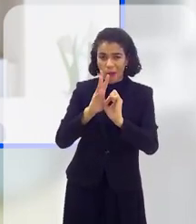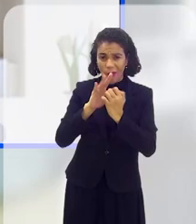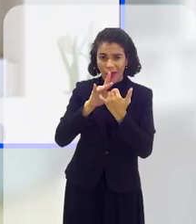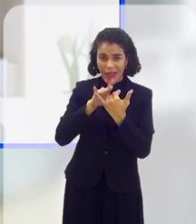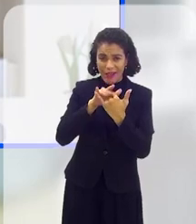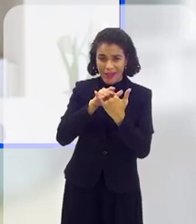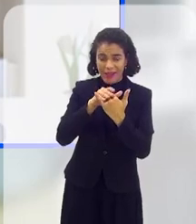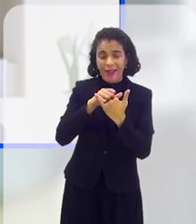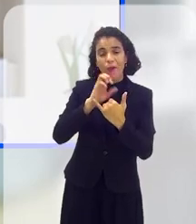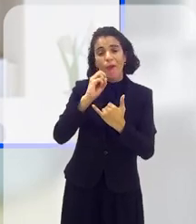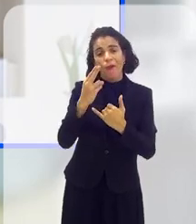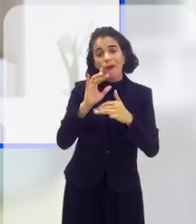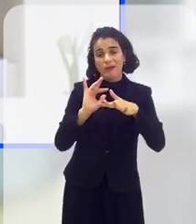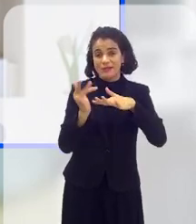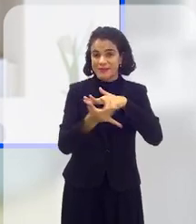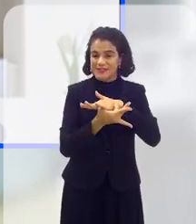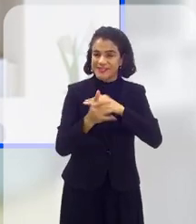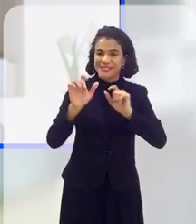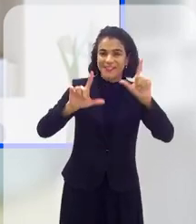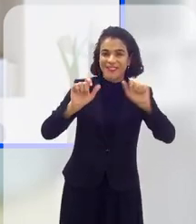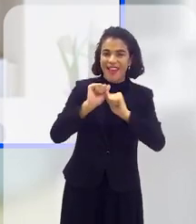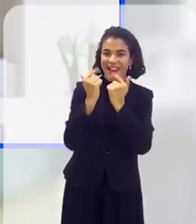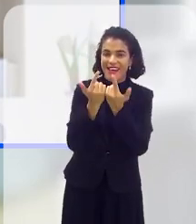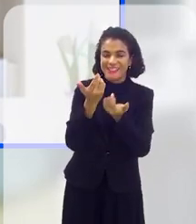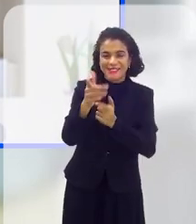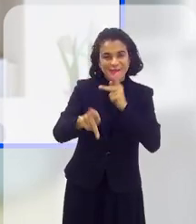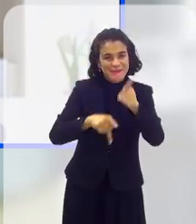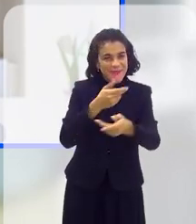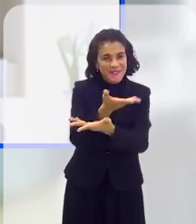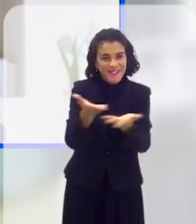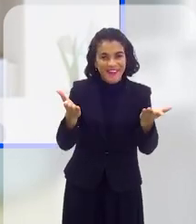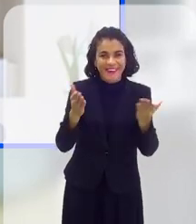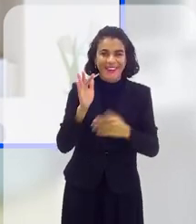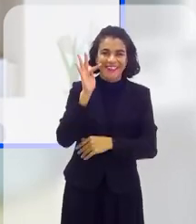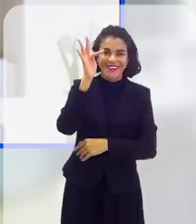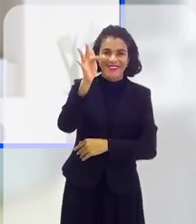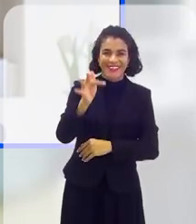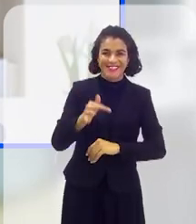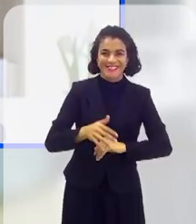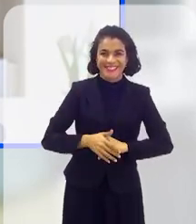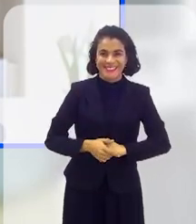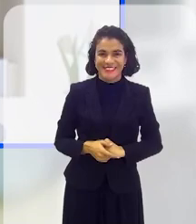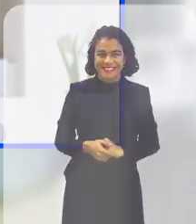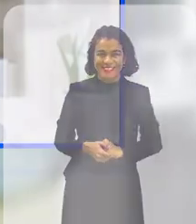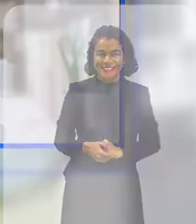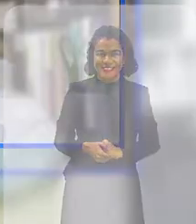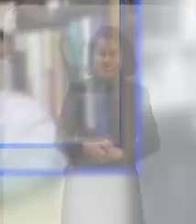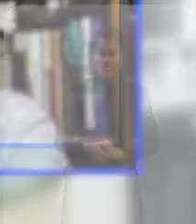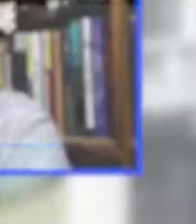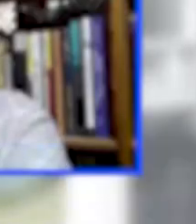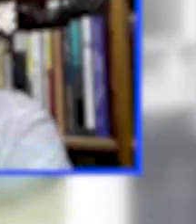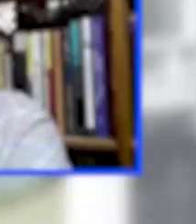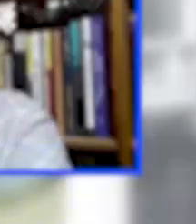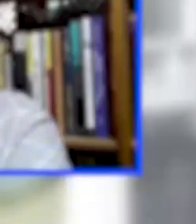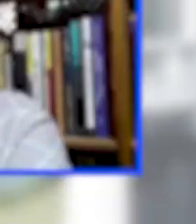canal no YouTube e nos seguir nas redes sociais. TV Alerj, o canal do povo. Até a próxima.